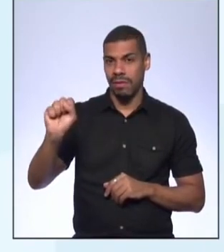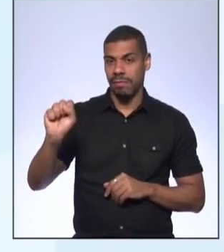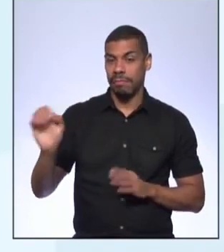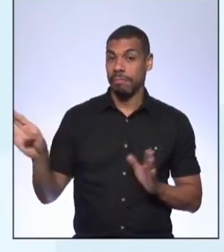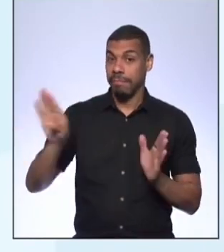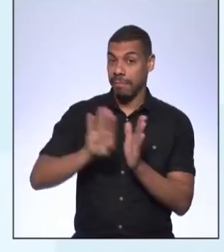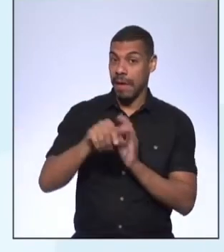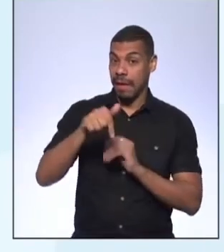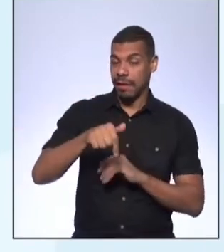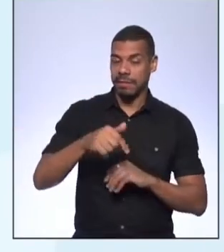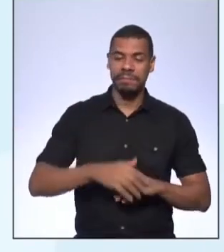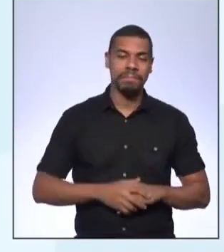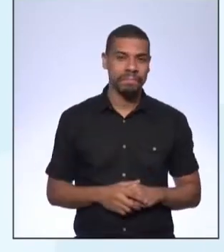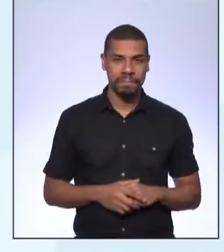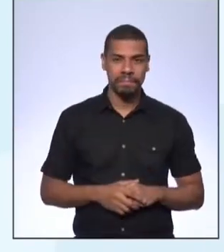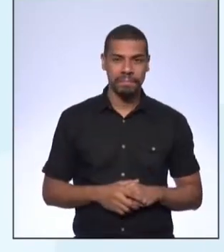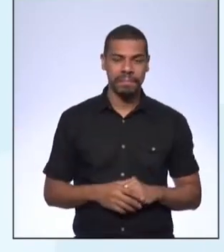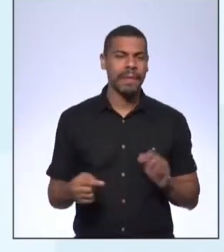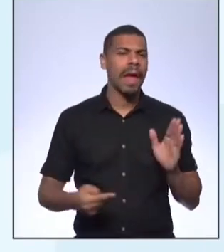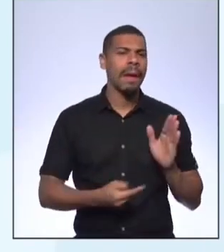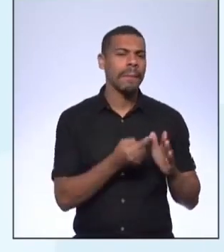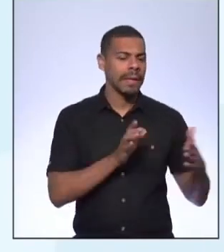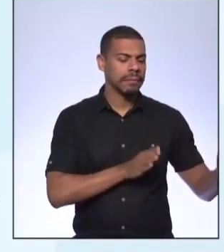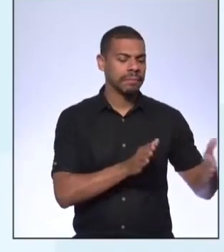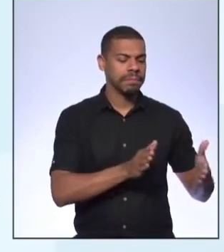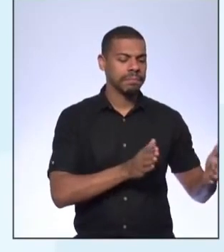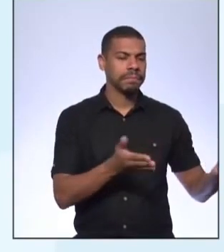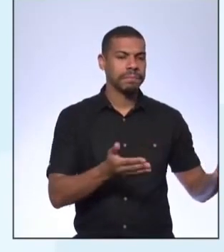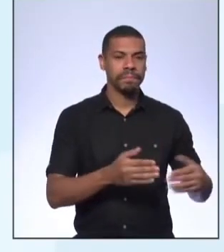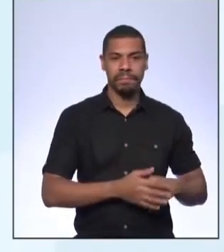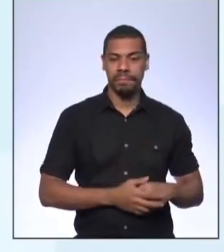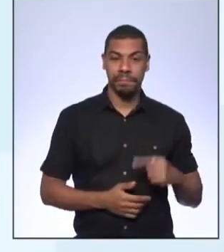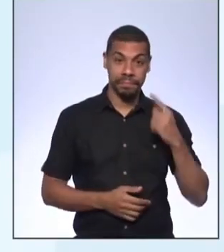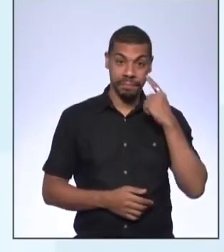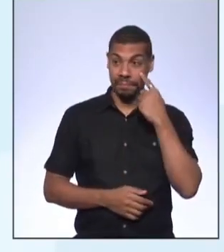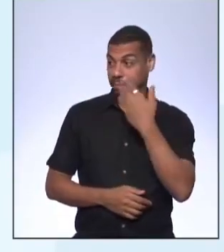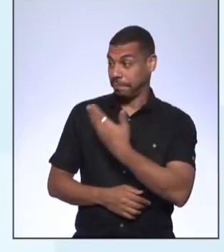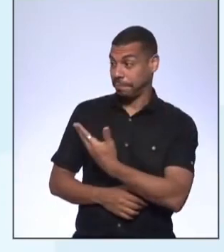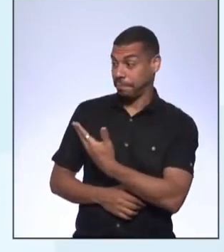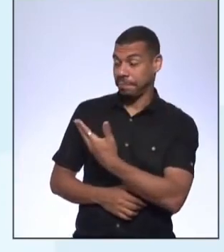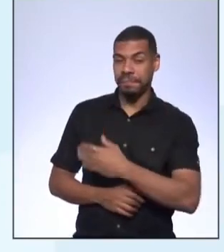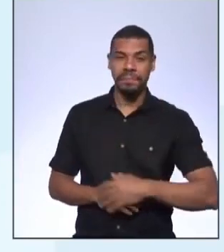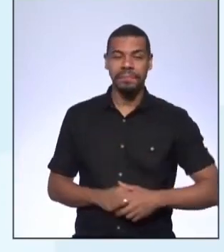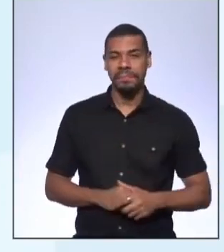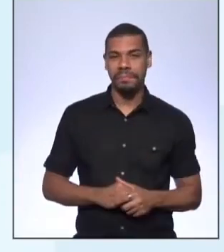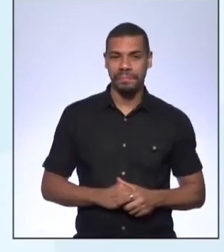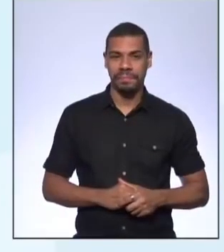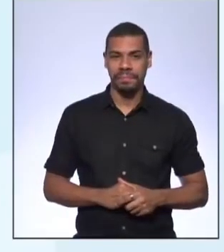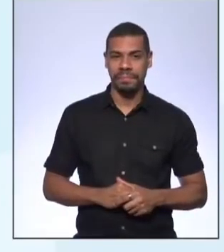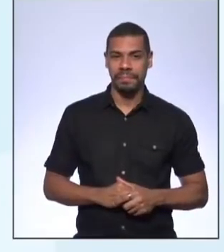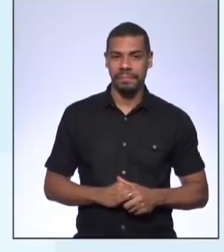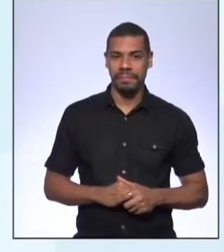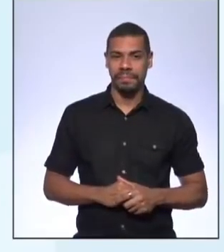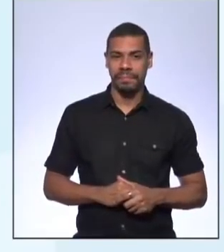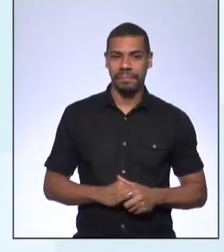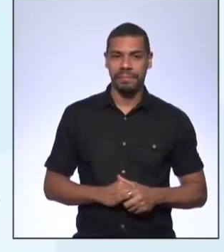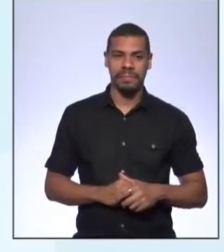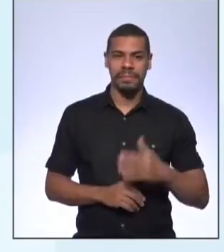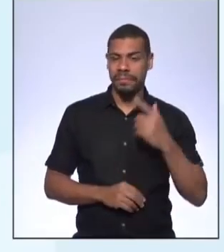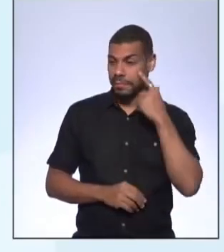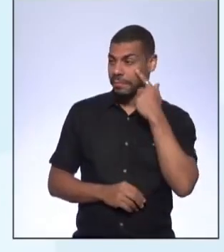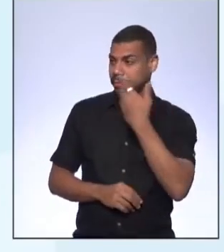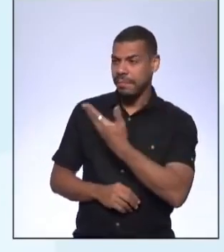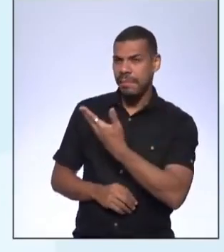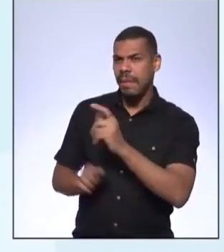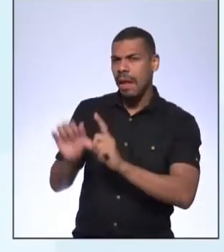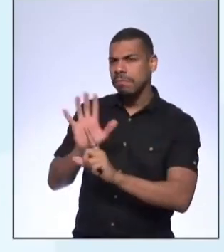artista, tá? A primeira etapa aí da nossa interação é o passeio do olhar, né, gente?